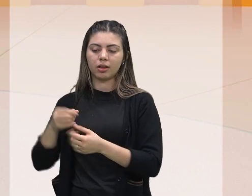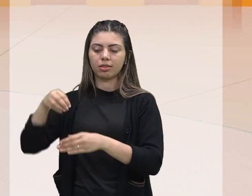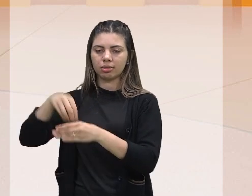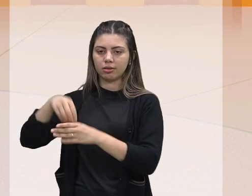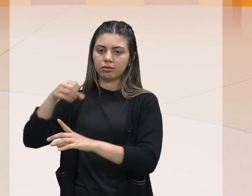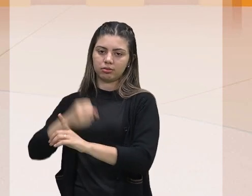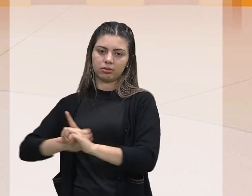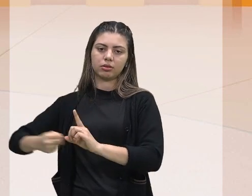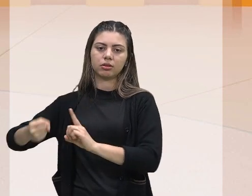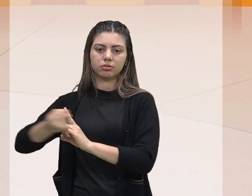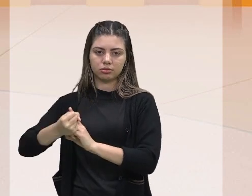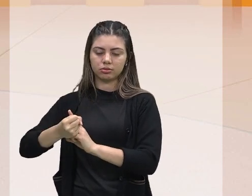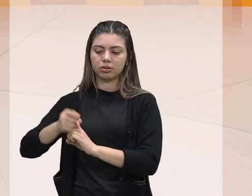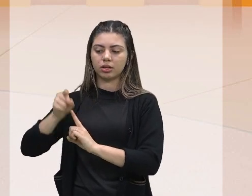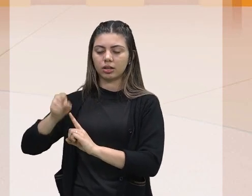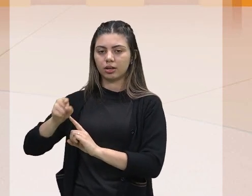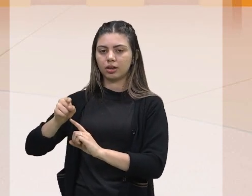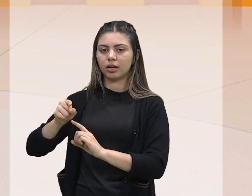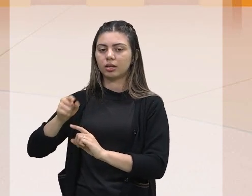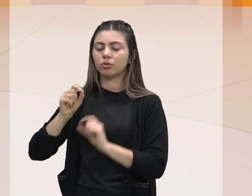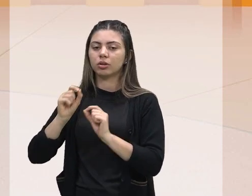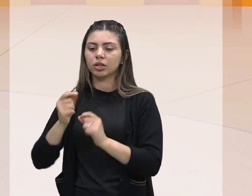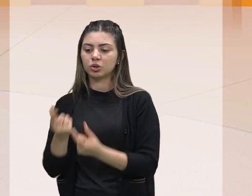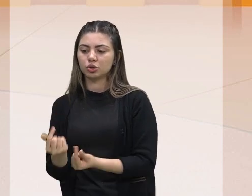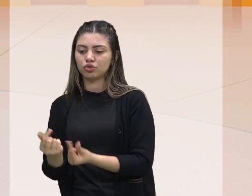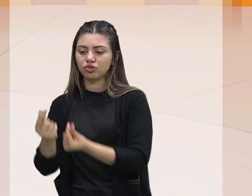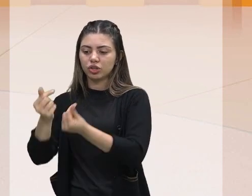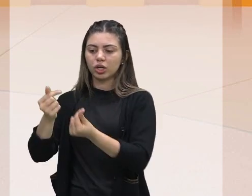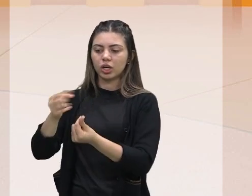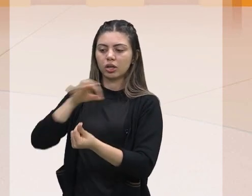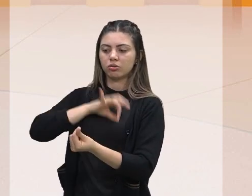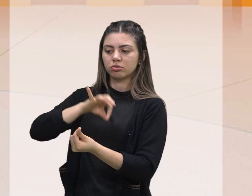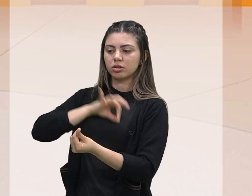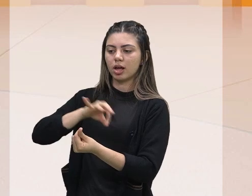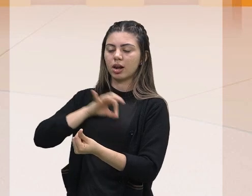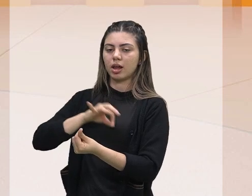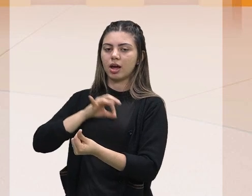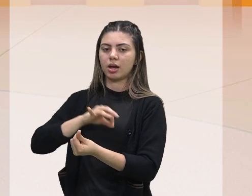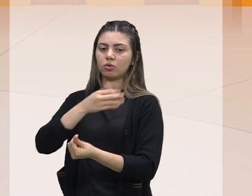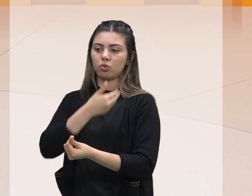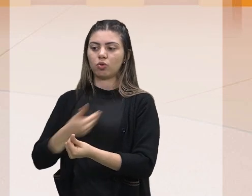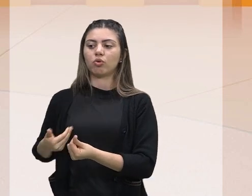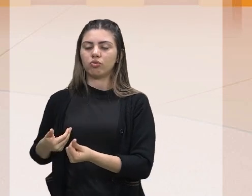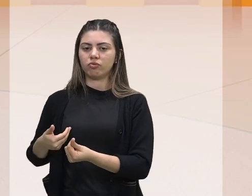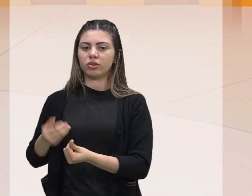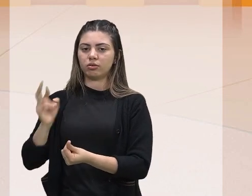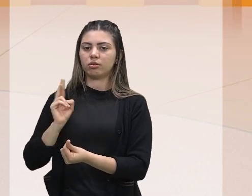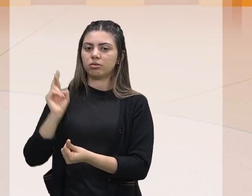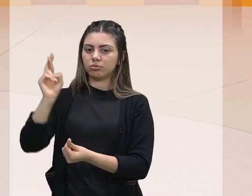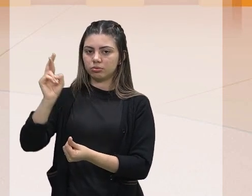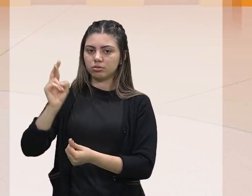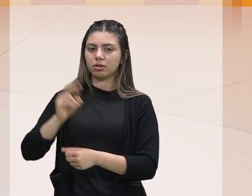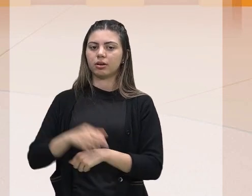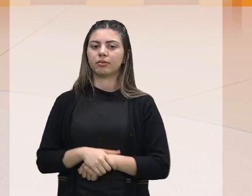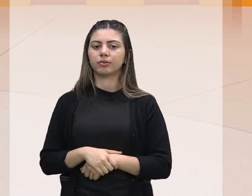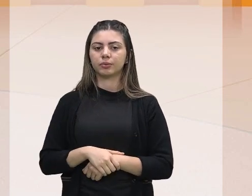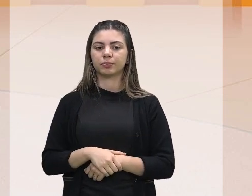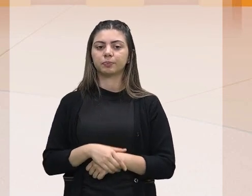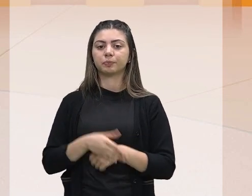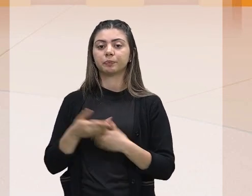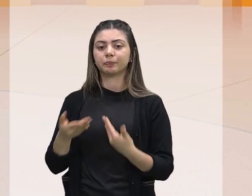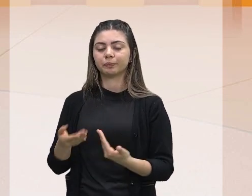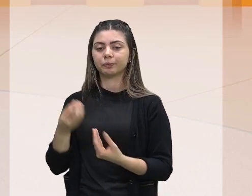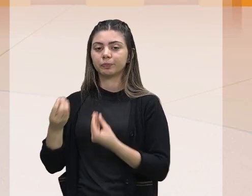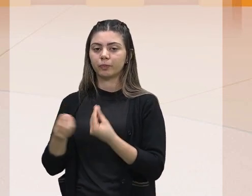sociais e controla os preços e os salários dos trabalhadores. Então, aqui, o Estado,